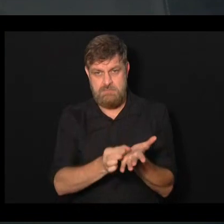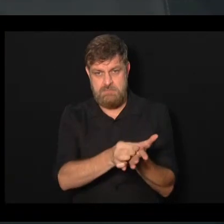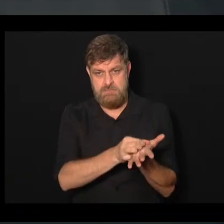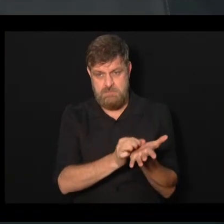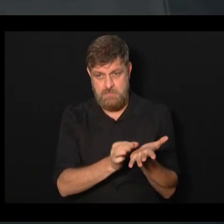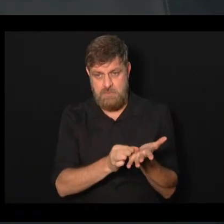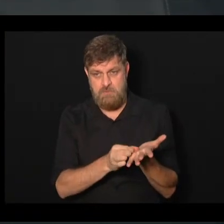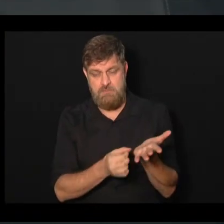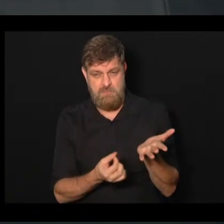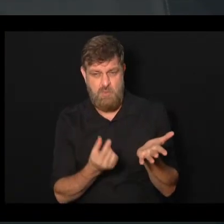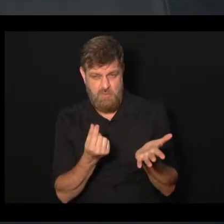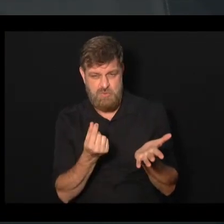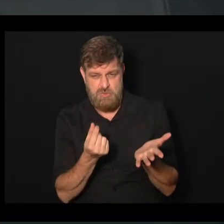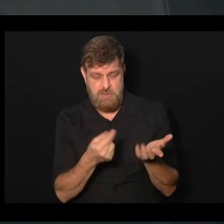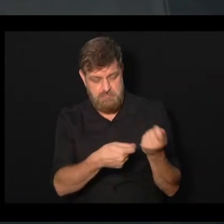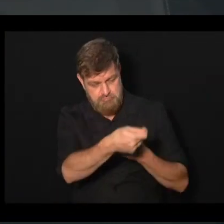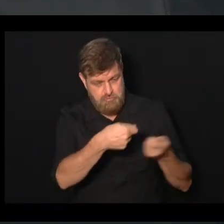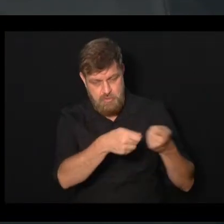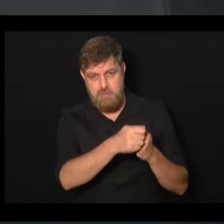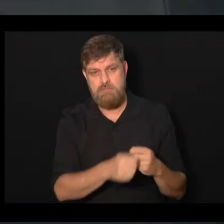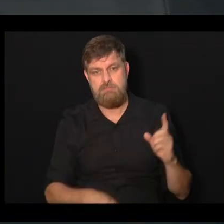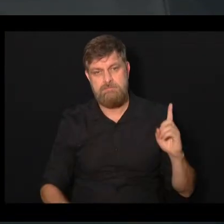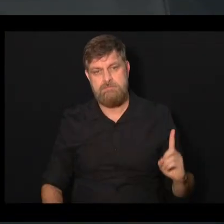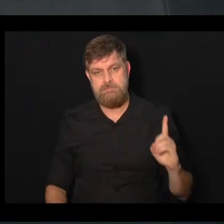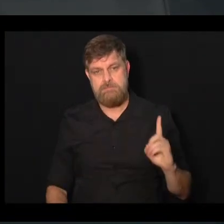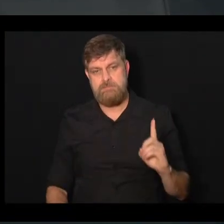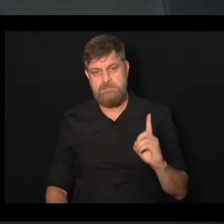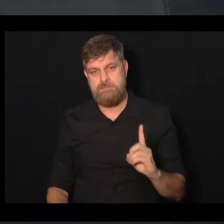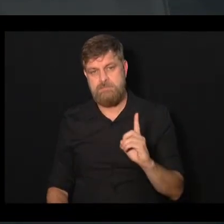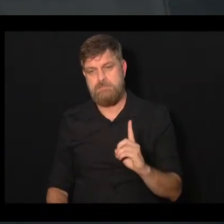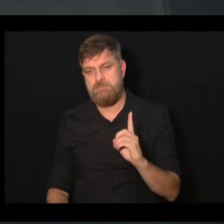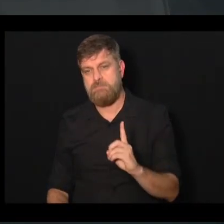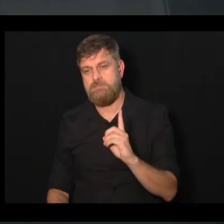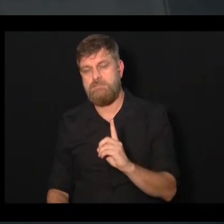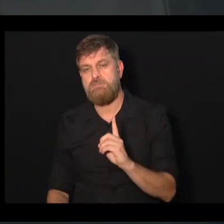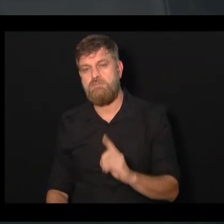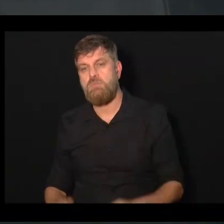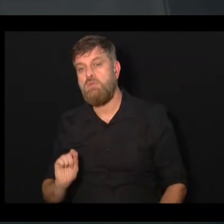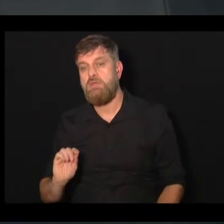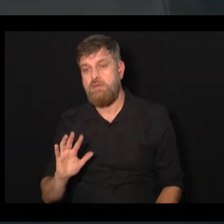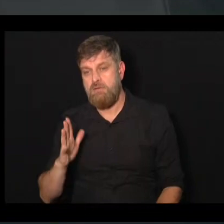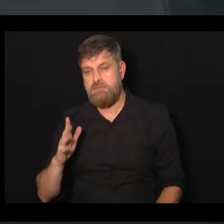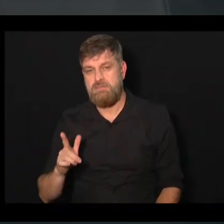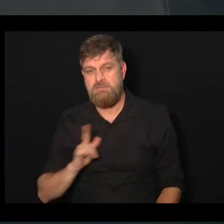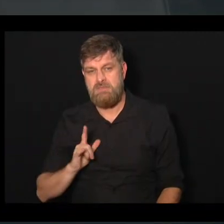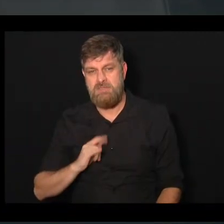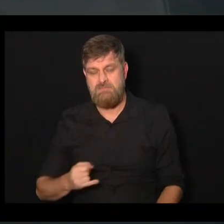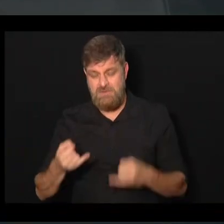sobrou, o troco. E saindo da padaria, senhor presidente, um fio de alta tensão,